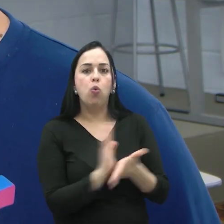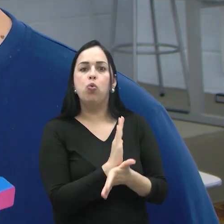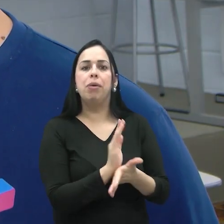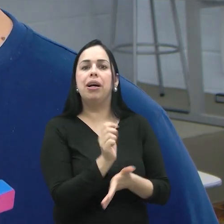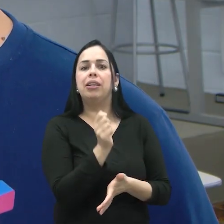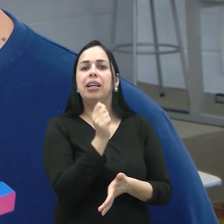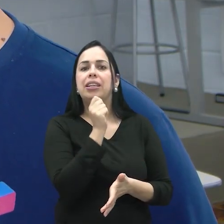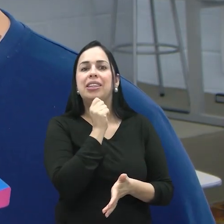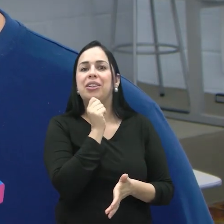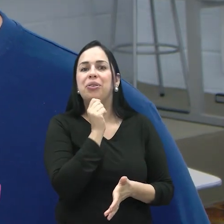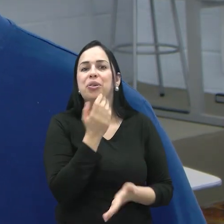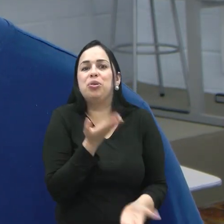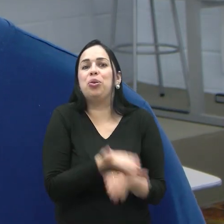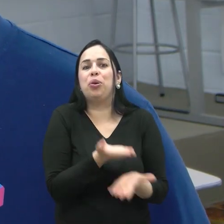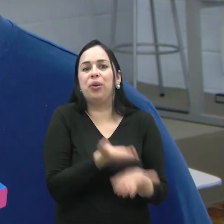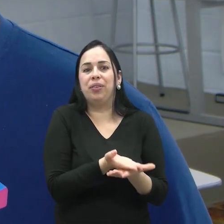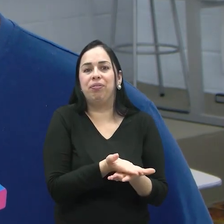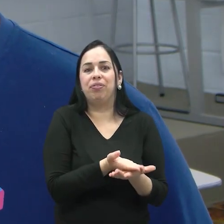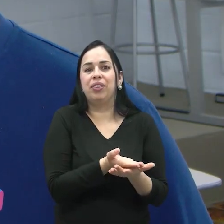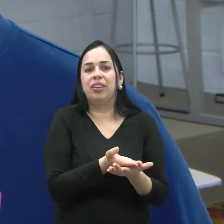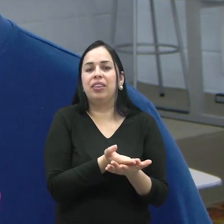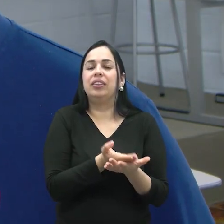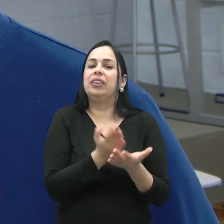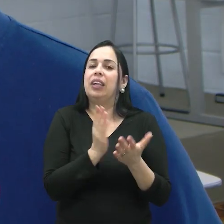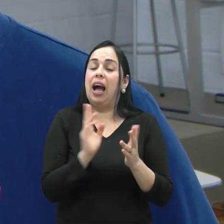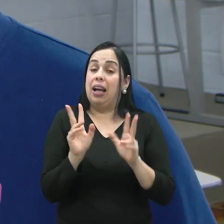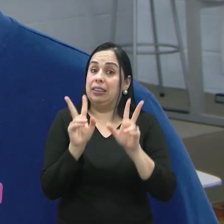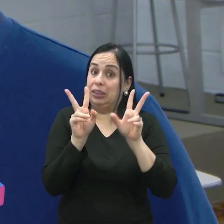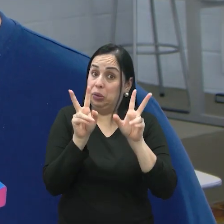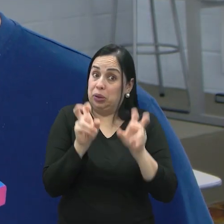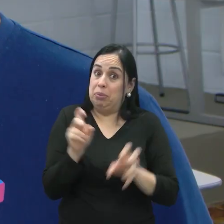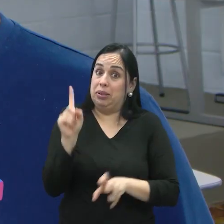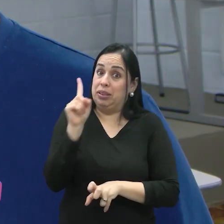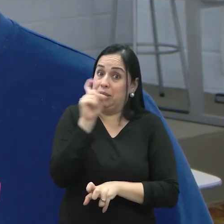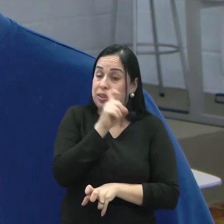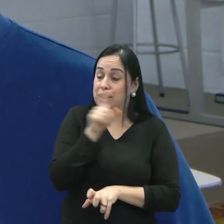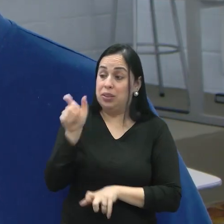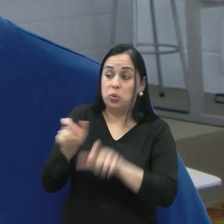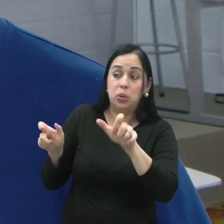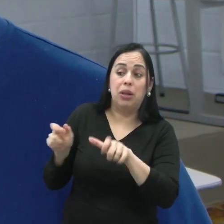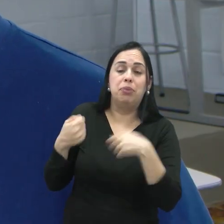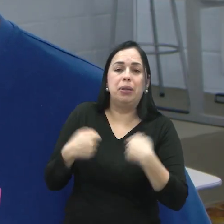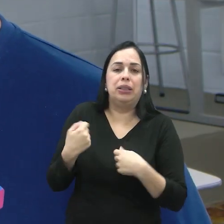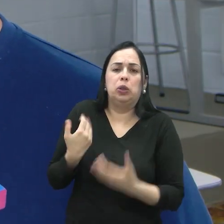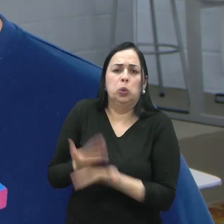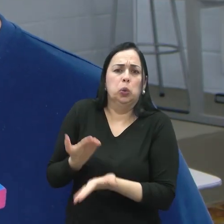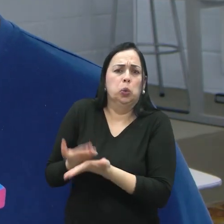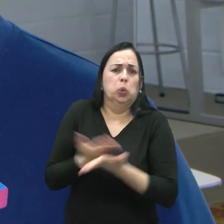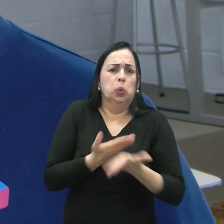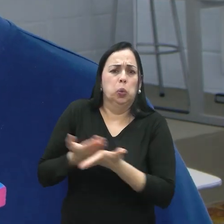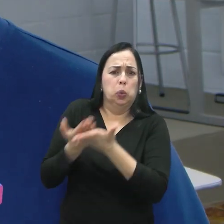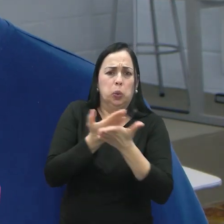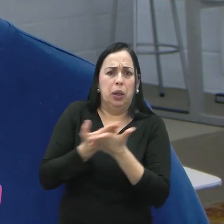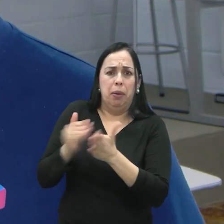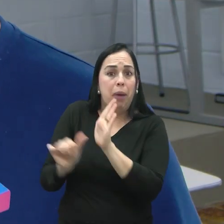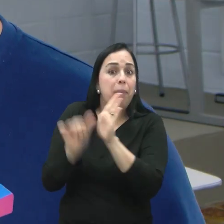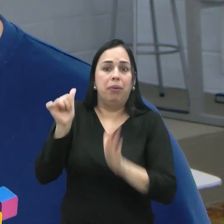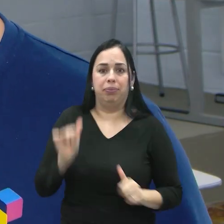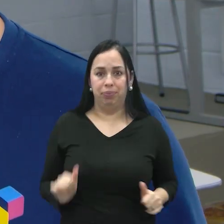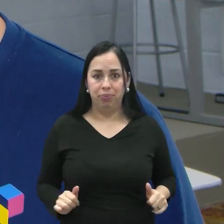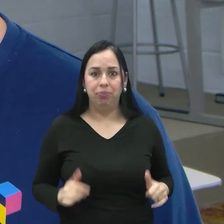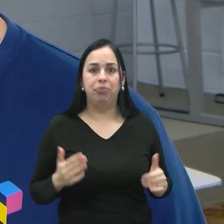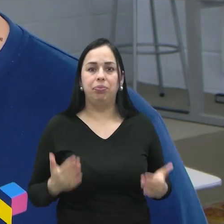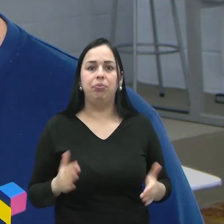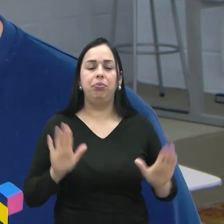cobra matérias que não costumam ser vistas no ensino médio. Então, já tem a complexidade do assunto e o aluno, muitas vezes, tem que correr atrás para